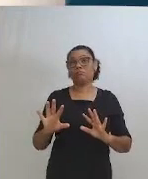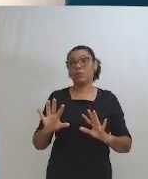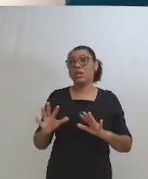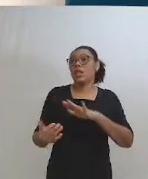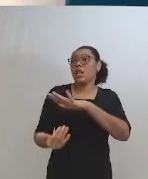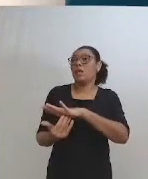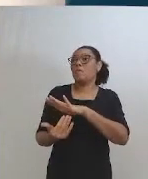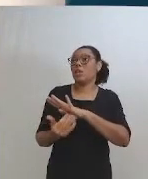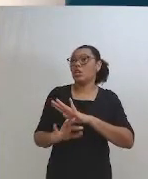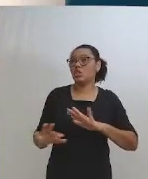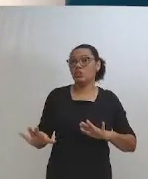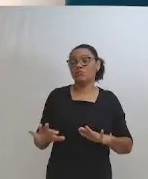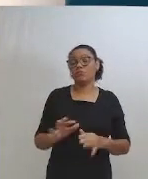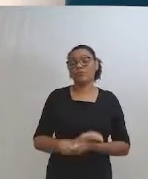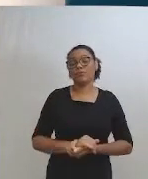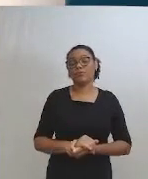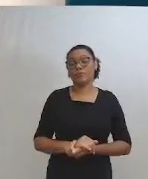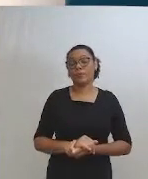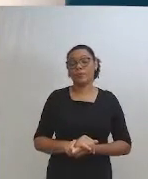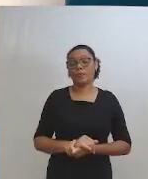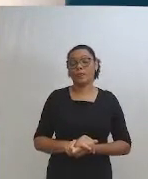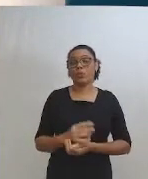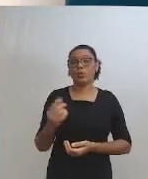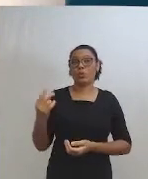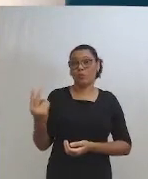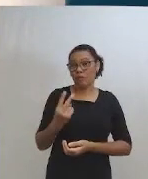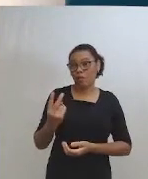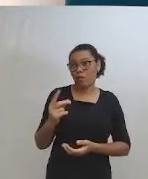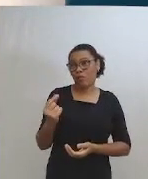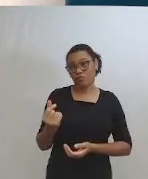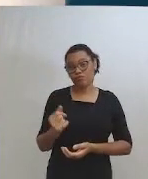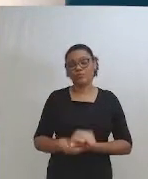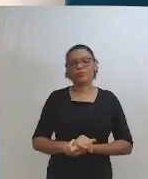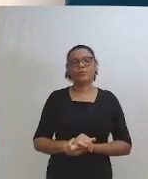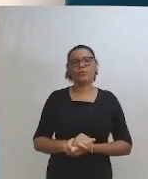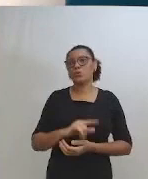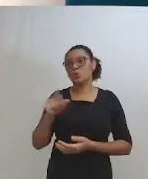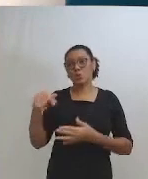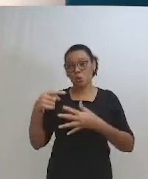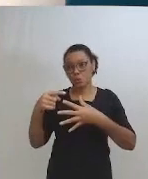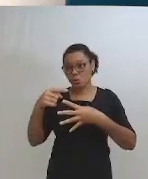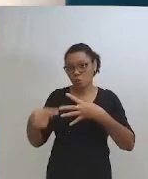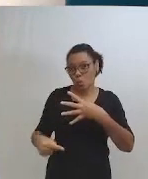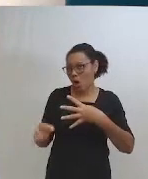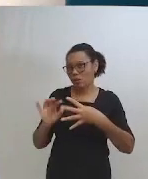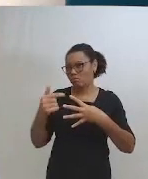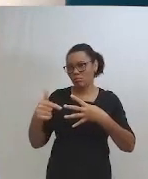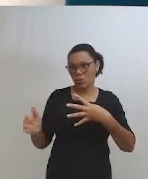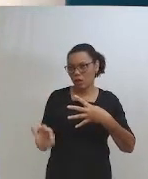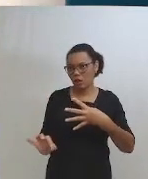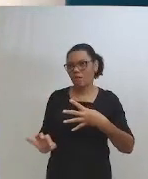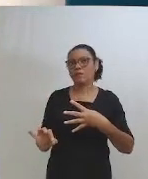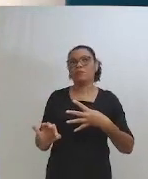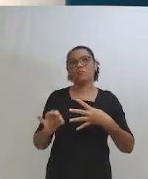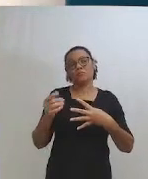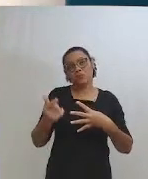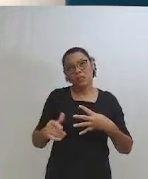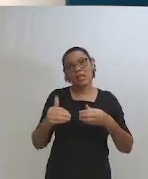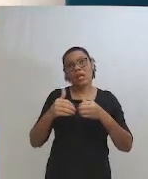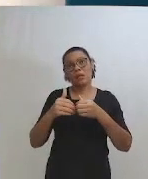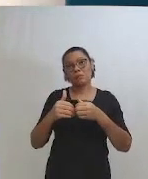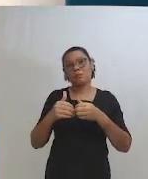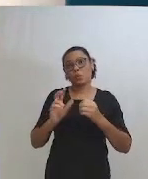caso de qualquer dos outros quatro. Esse 6148 está aberto aqui e realmente ela teria ultrapassado.